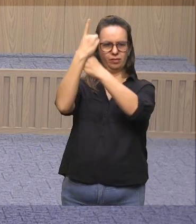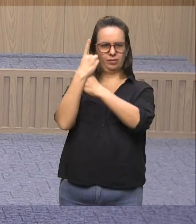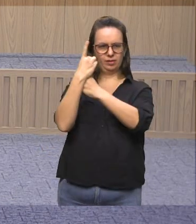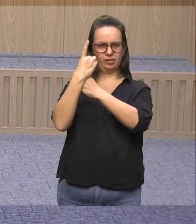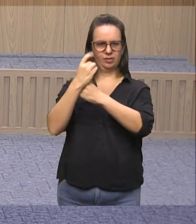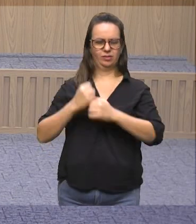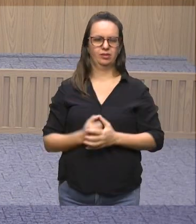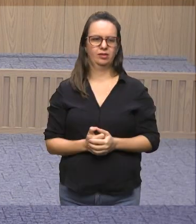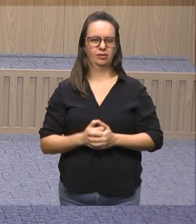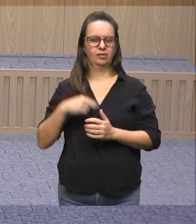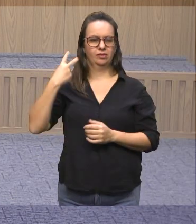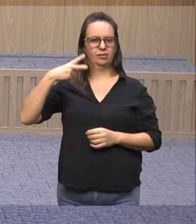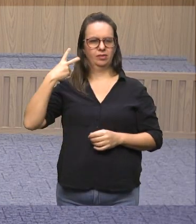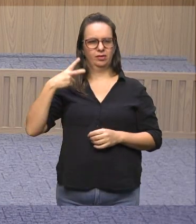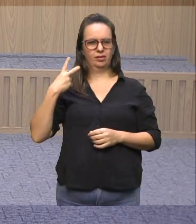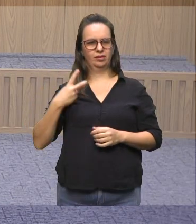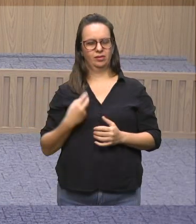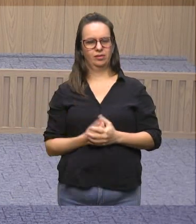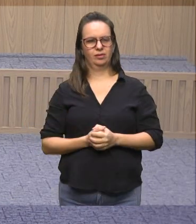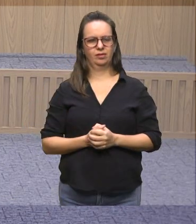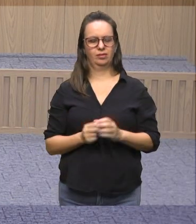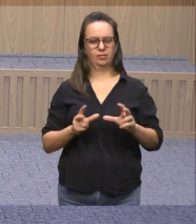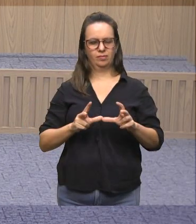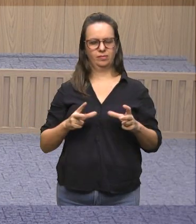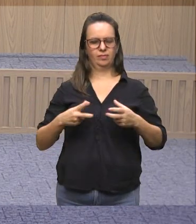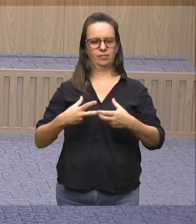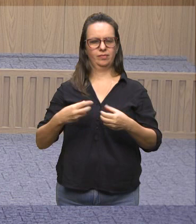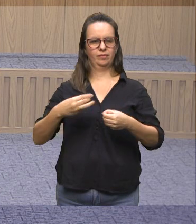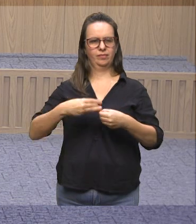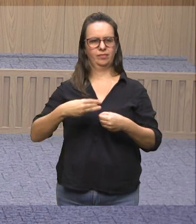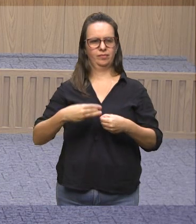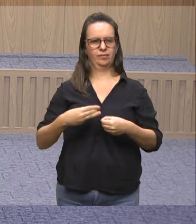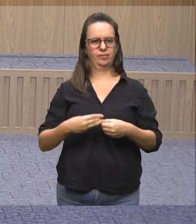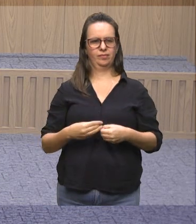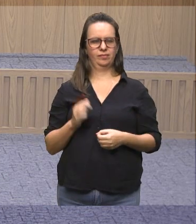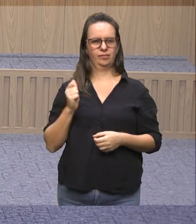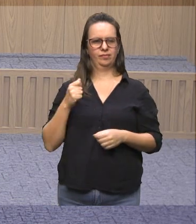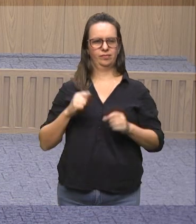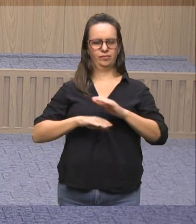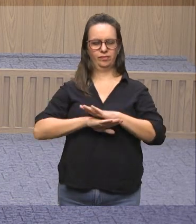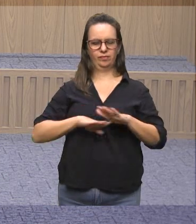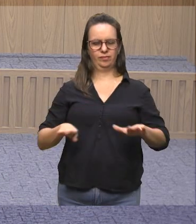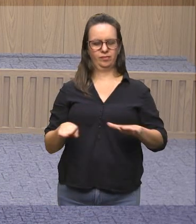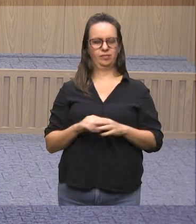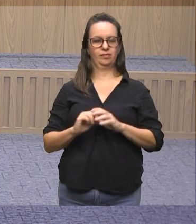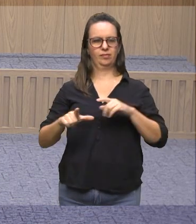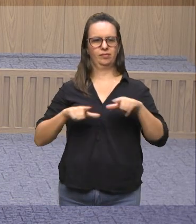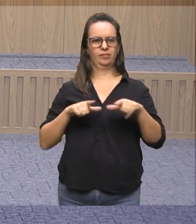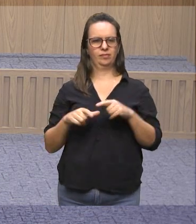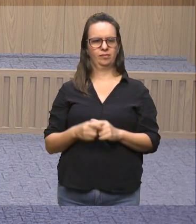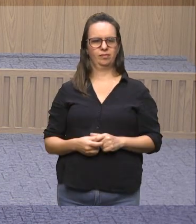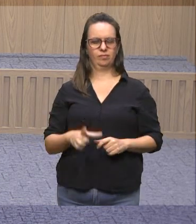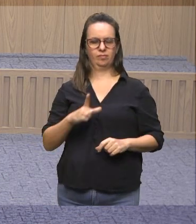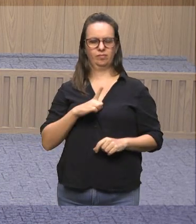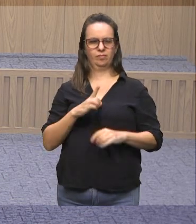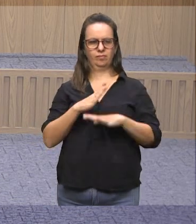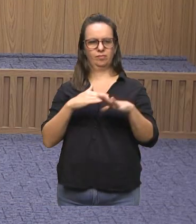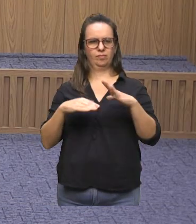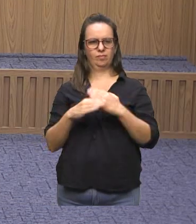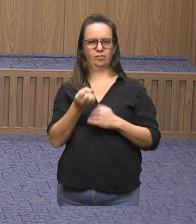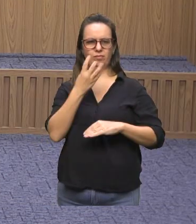os vereadores da Câmara Municipal de Assis encerram seus trabalhos. Tenham todos uma boa noite.